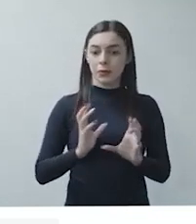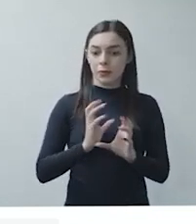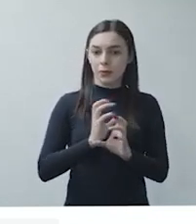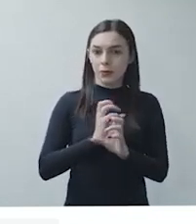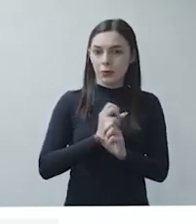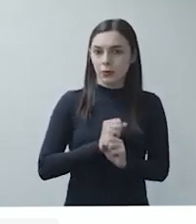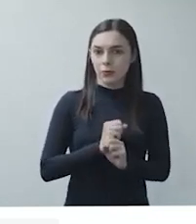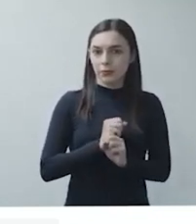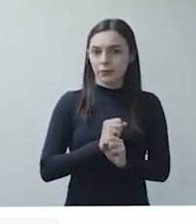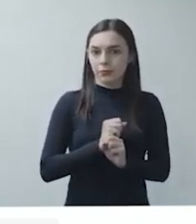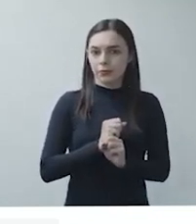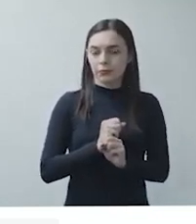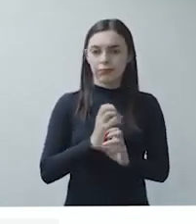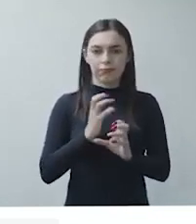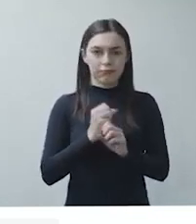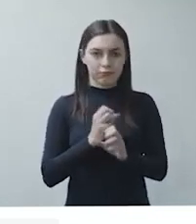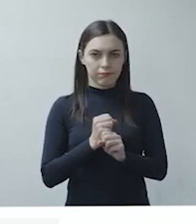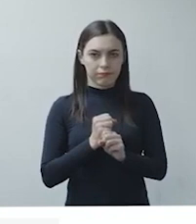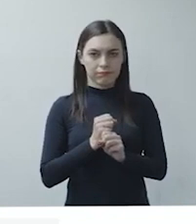o total.